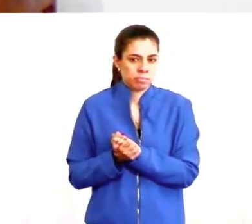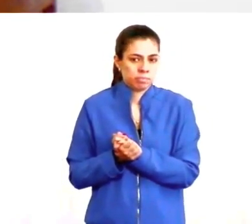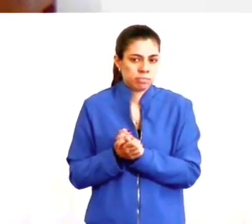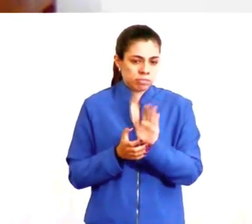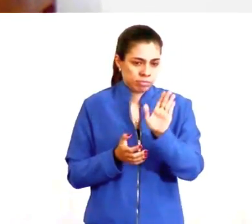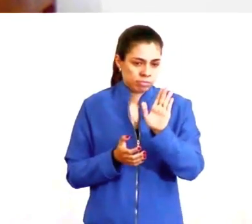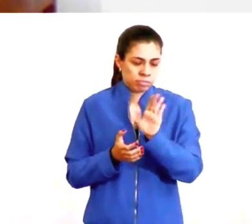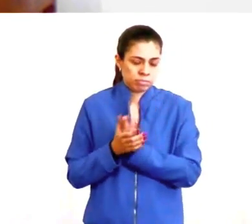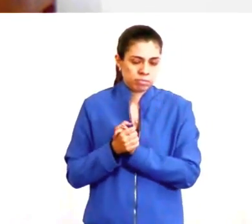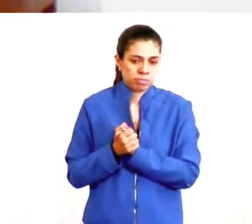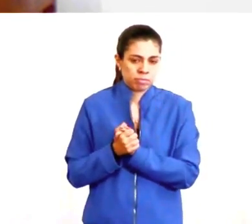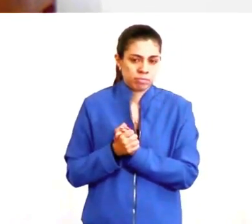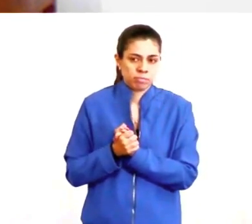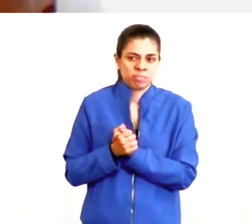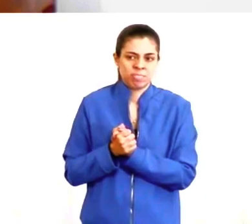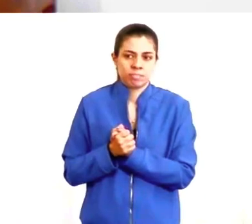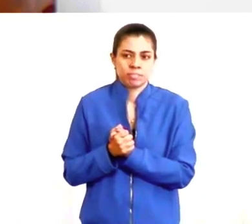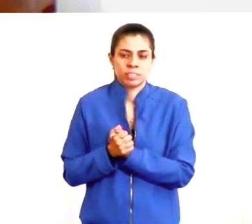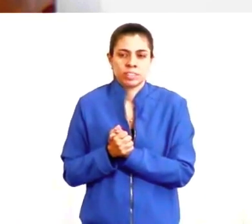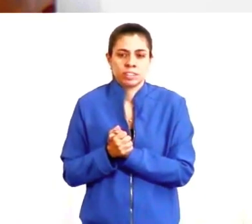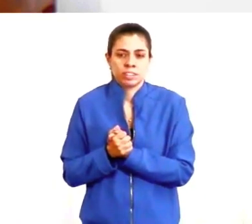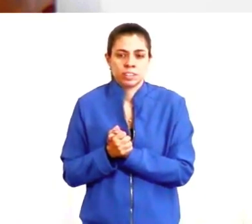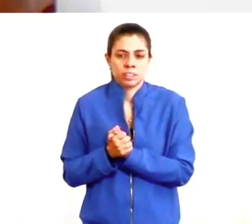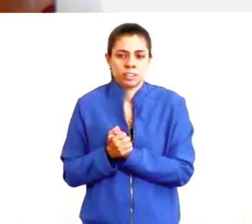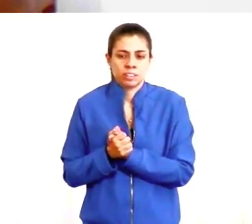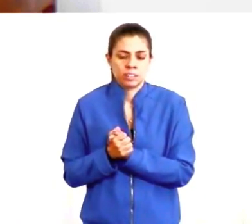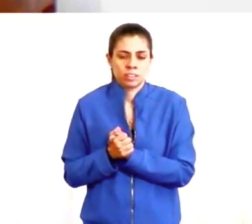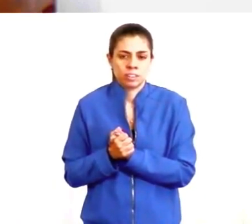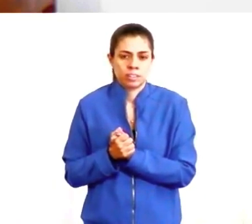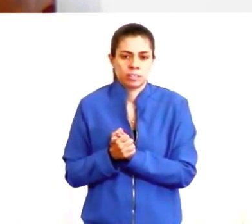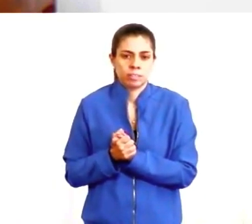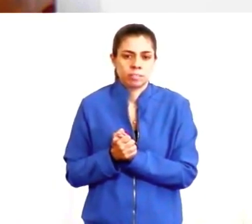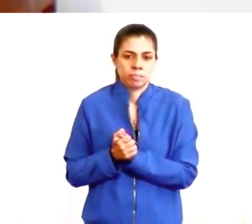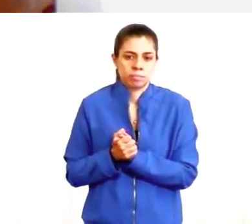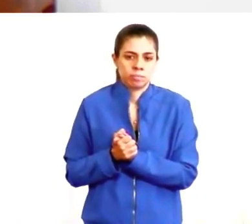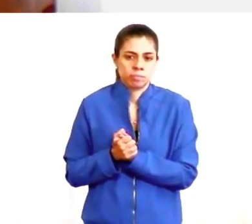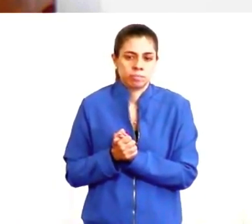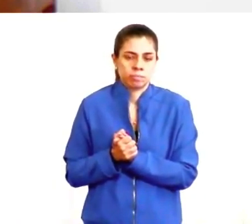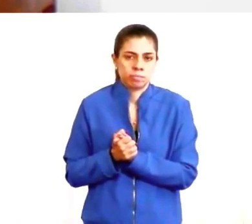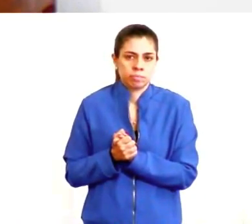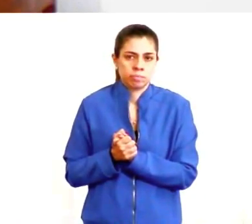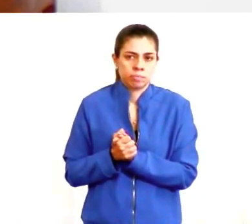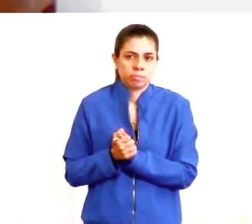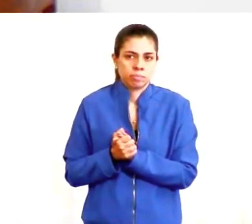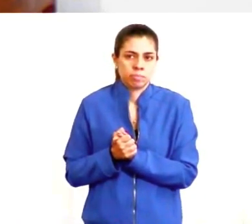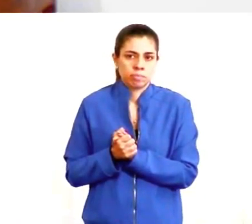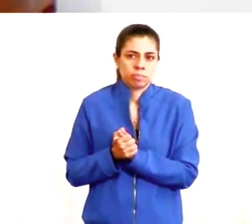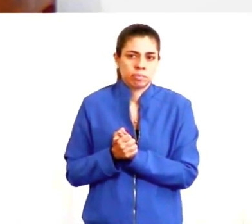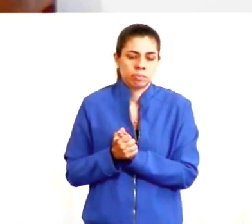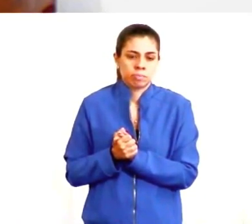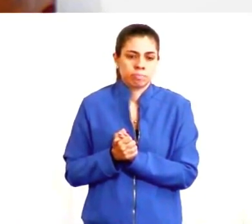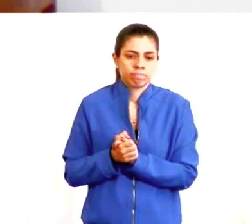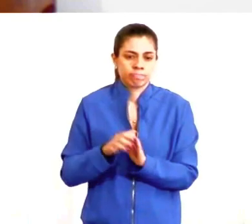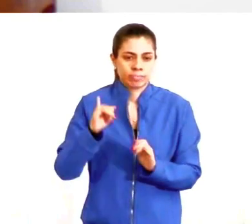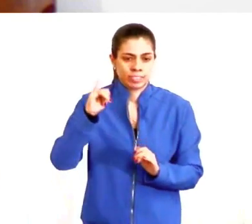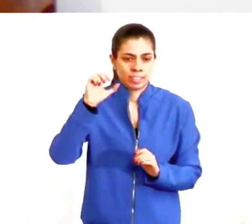valor, apenas uma demonstração da diferença da ressurreição. Para o